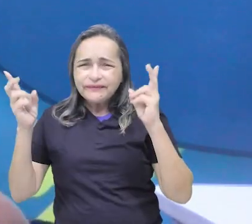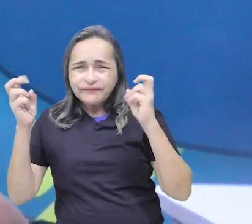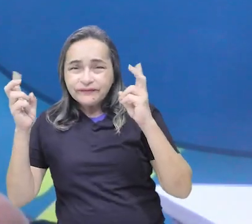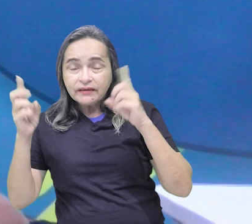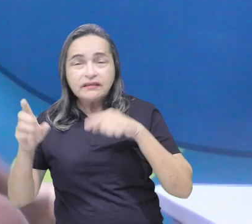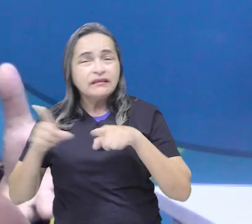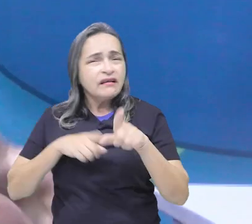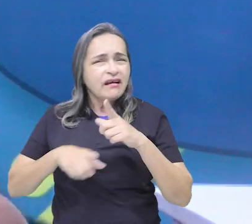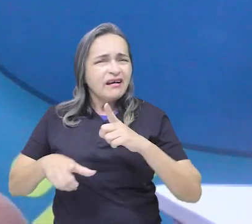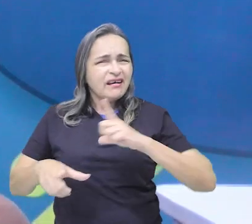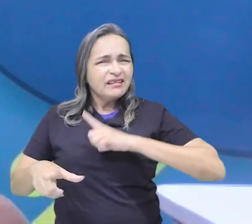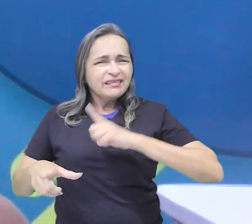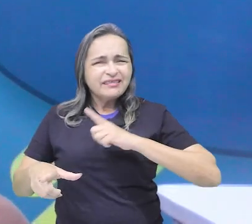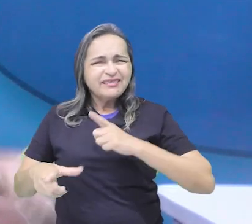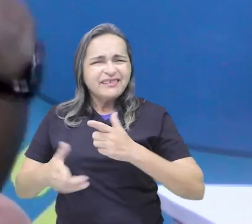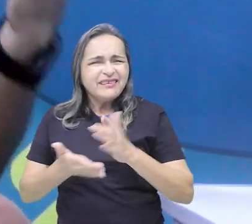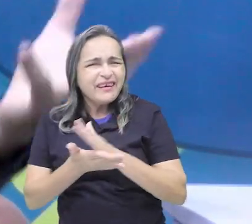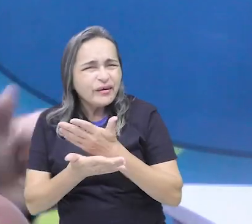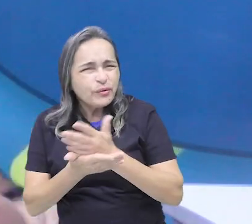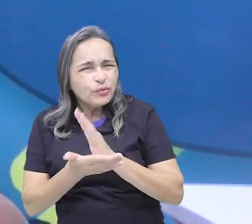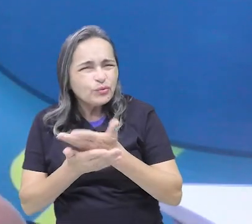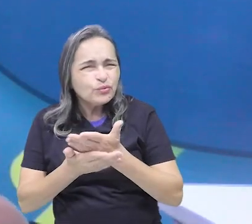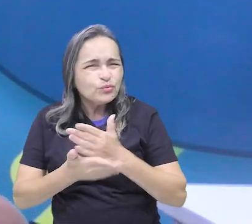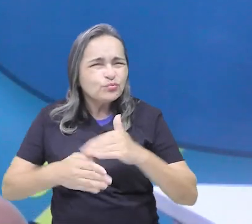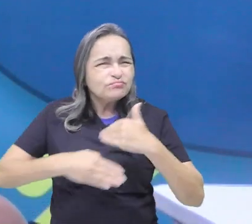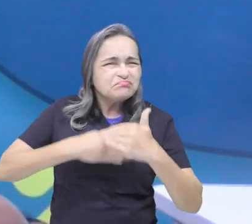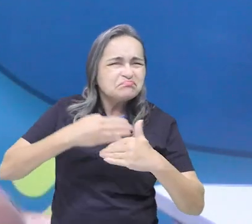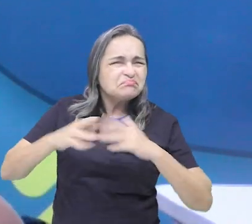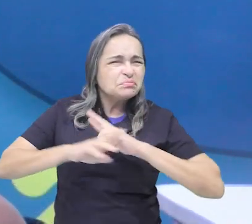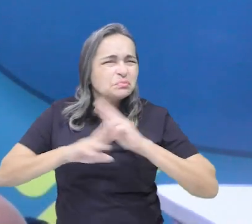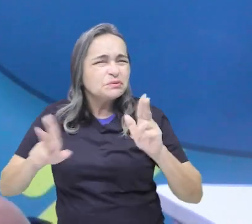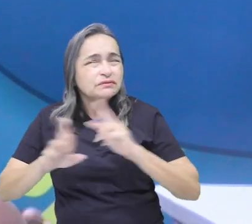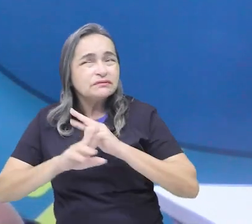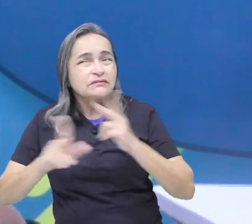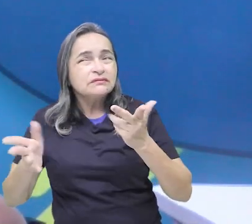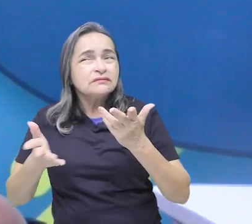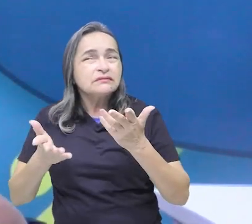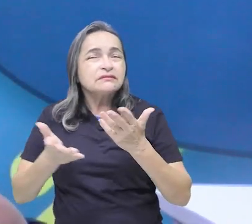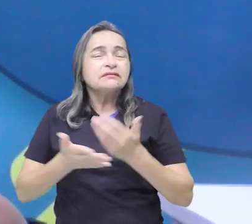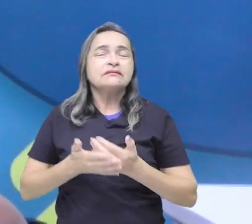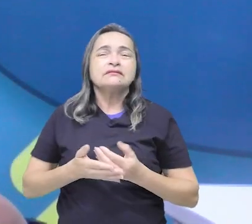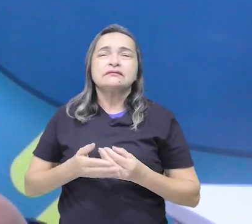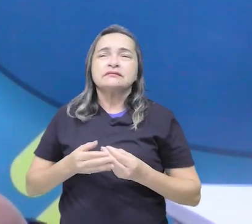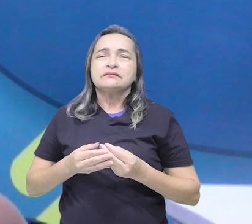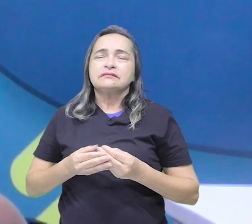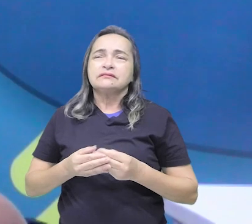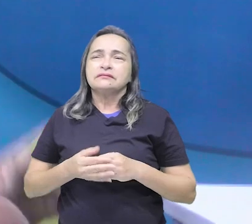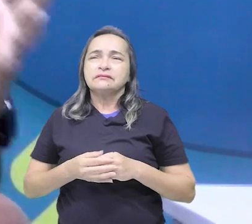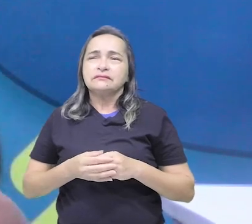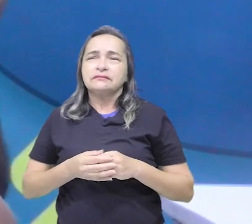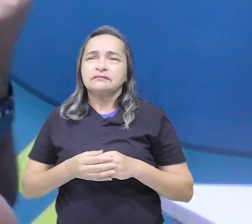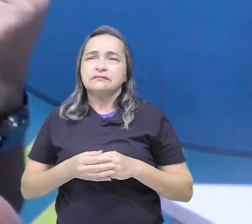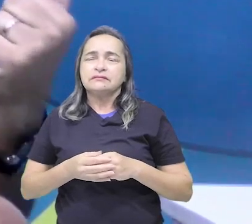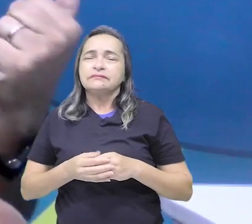nessa próstata. Ou seja, esse antígeno está alto, né? Se ele está alto, a custa de quê? Né? Alguns